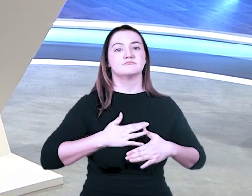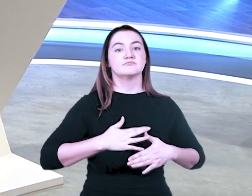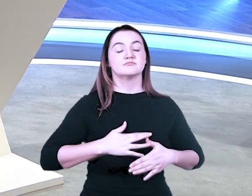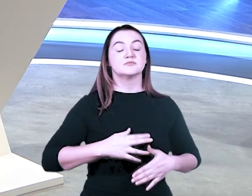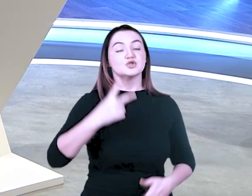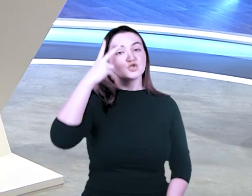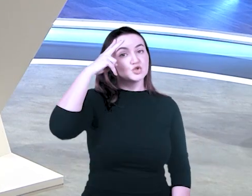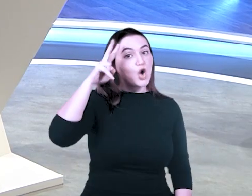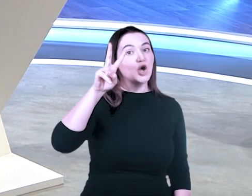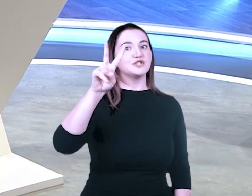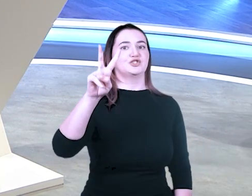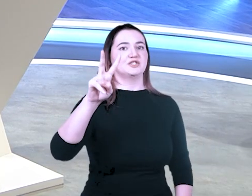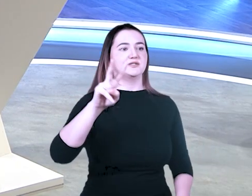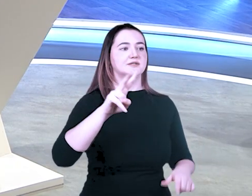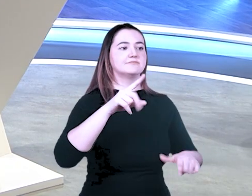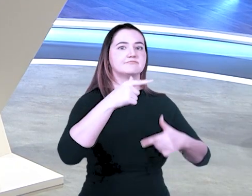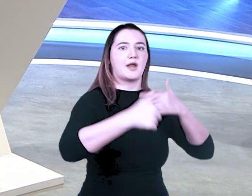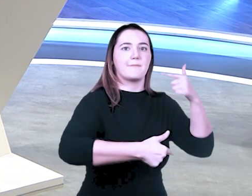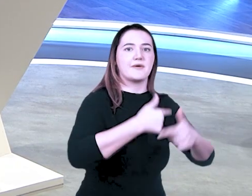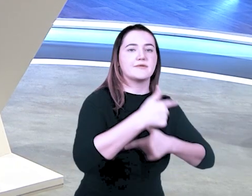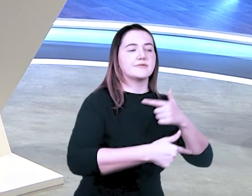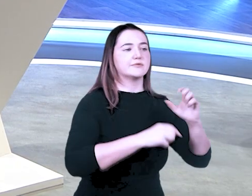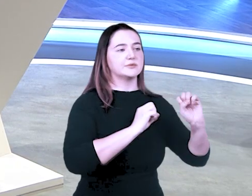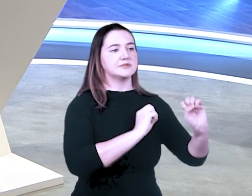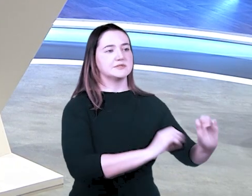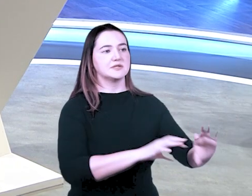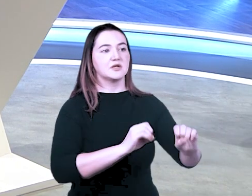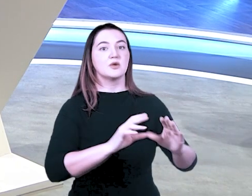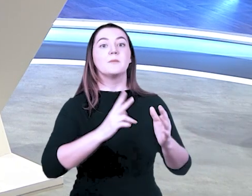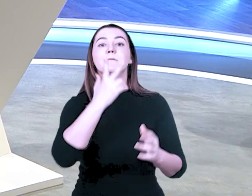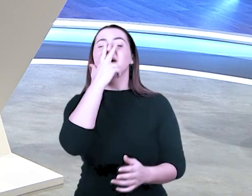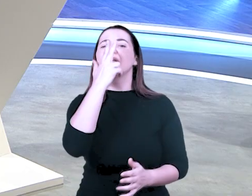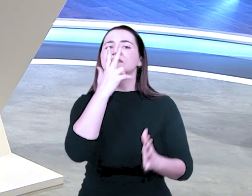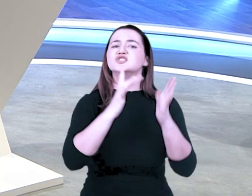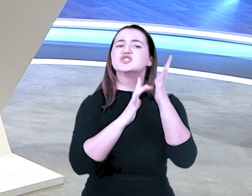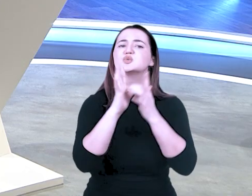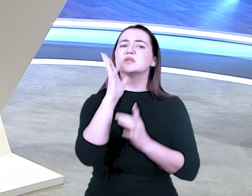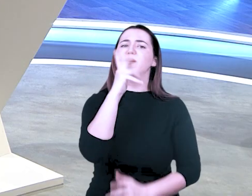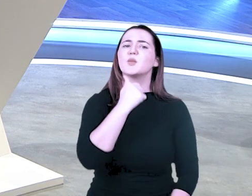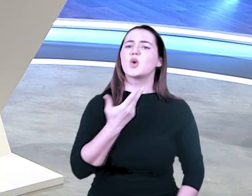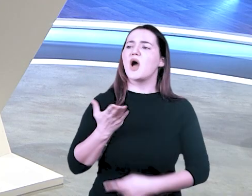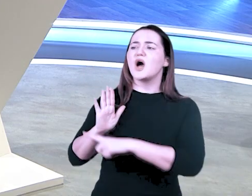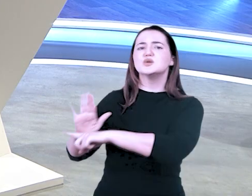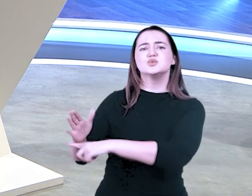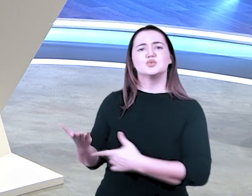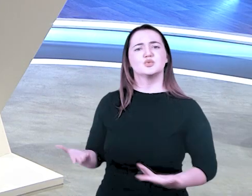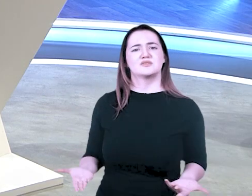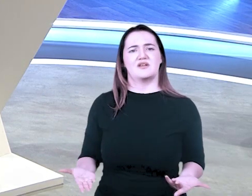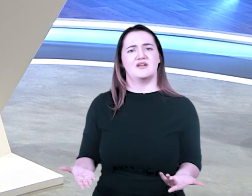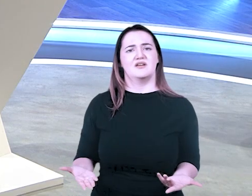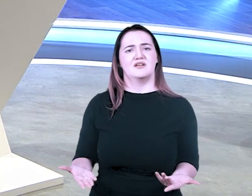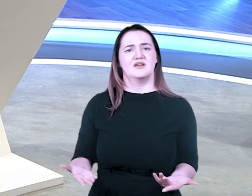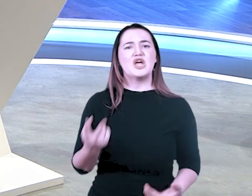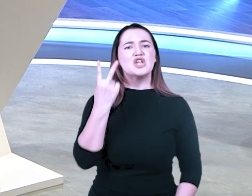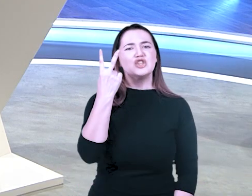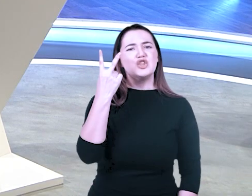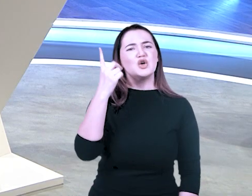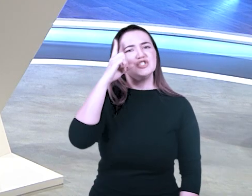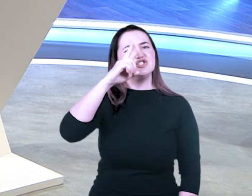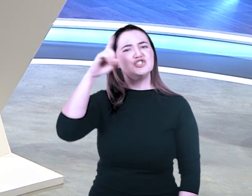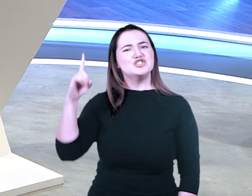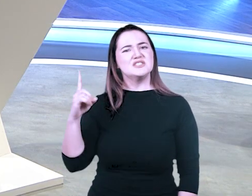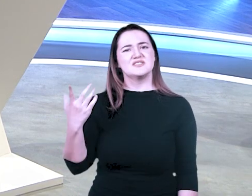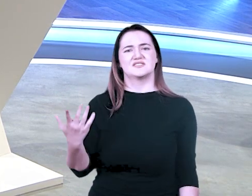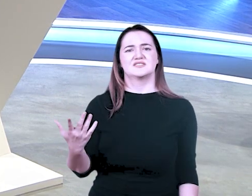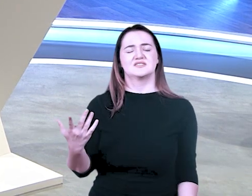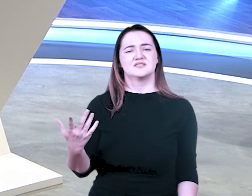lugar onde ele estava. Ou seja, Jesus, ele se demorou para atender o chamado de Maria e de